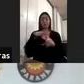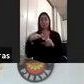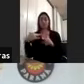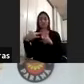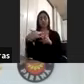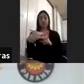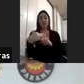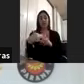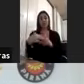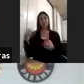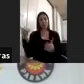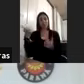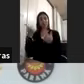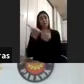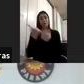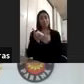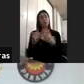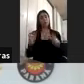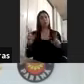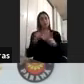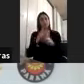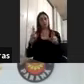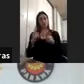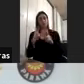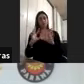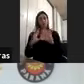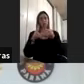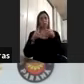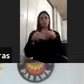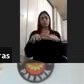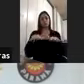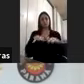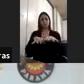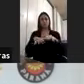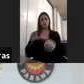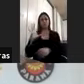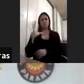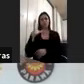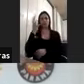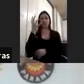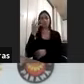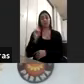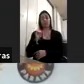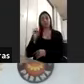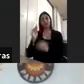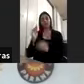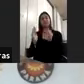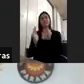em relação à movimentação, o enfrentamento dos